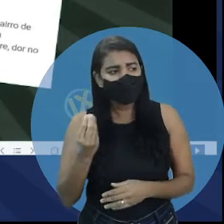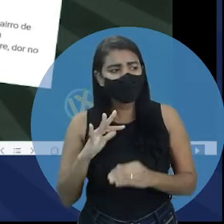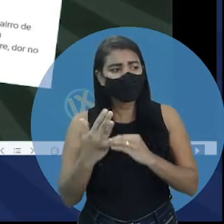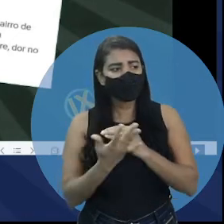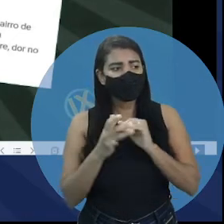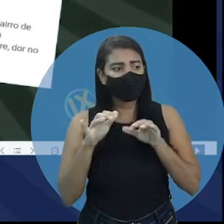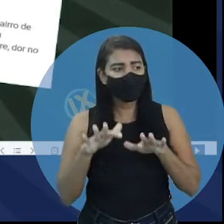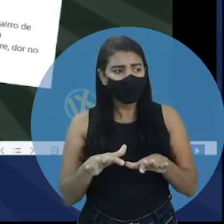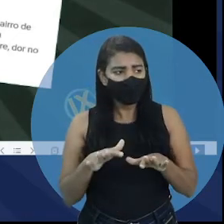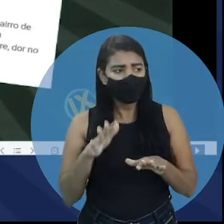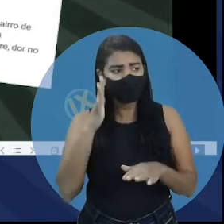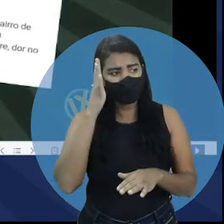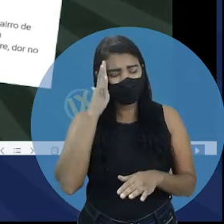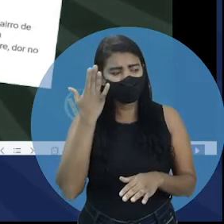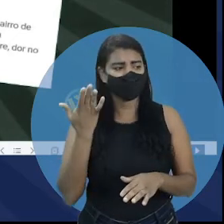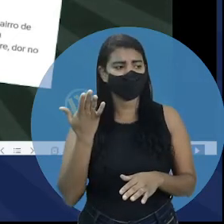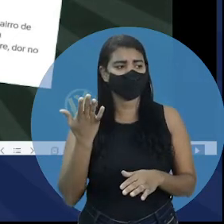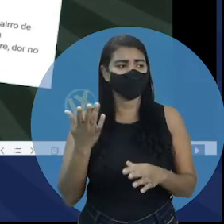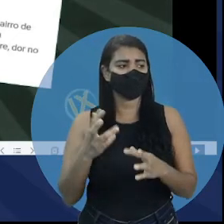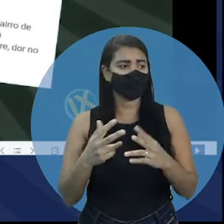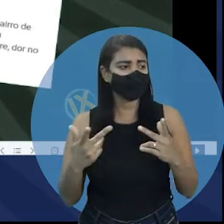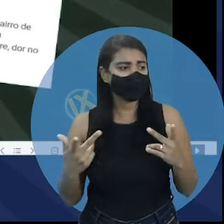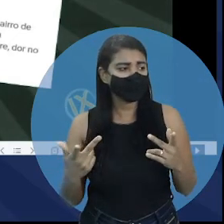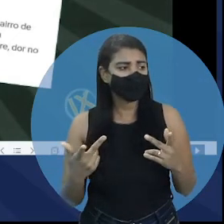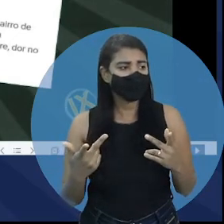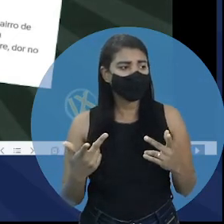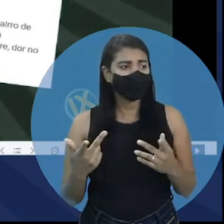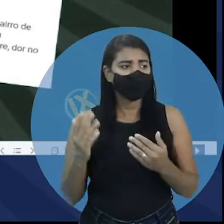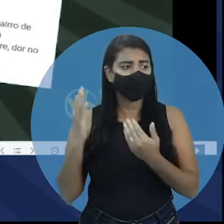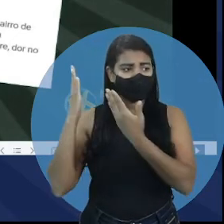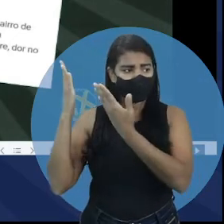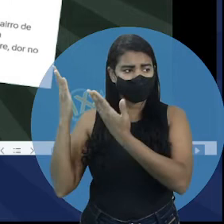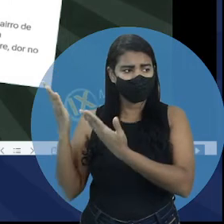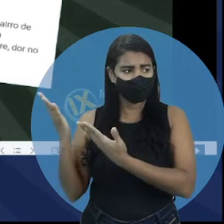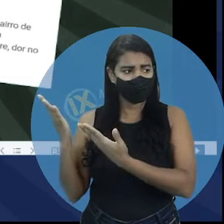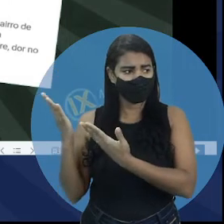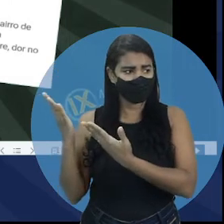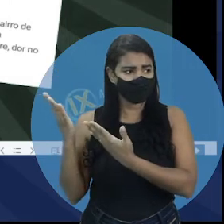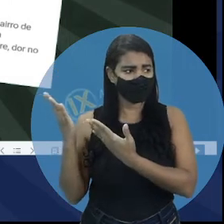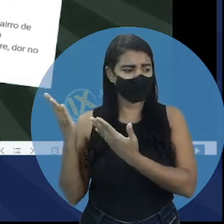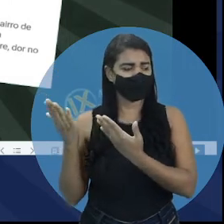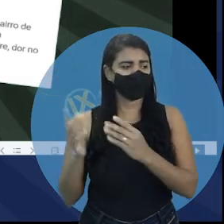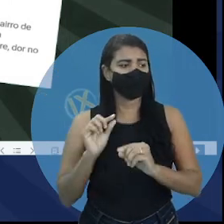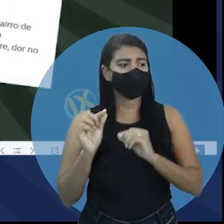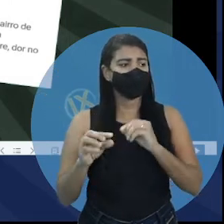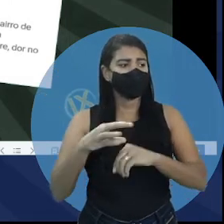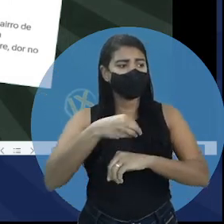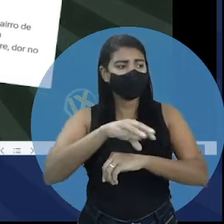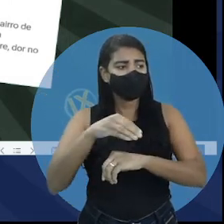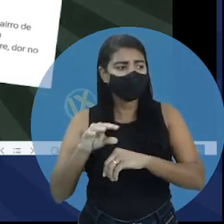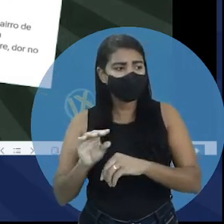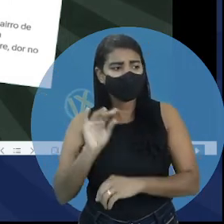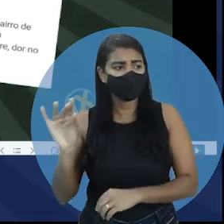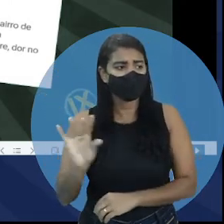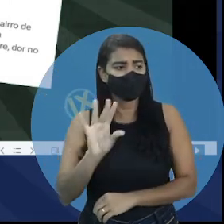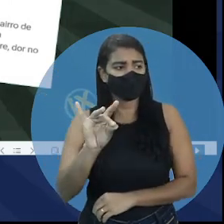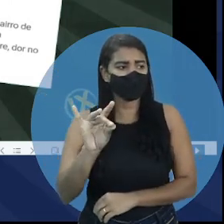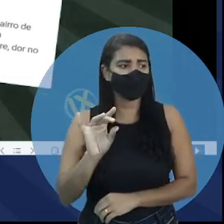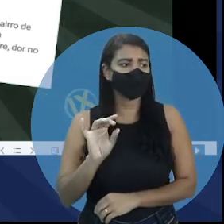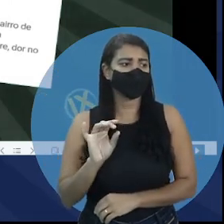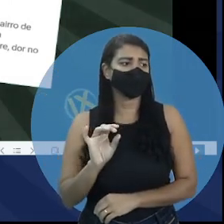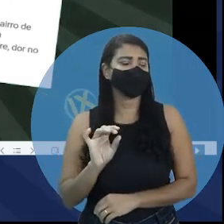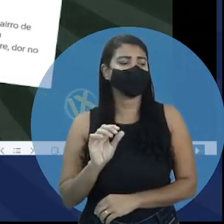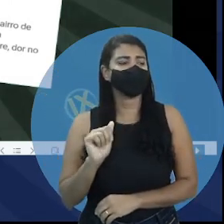do coronavírus. E entre essas viroses estavam as arboviroses, que são aquelas transmitidas por insetos, por